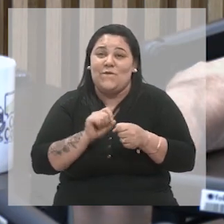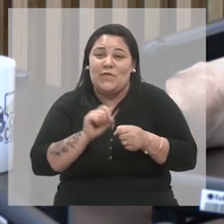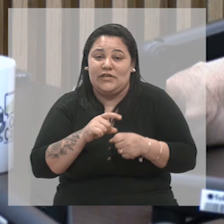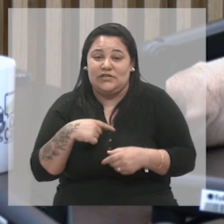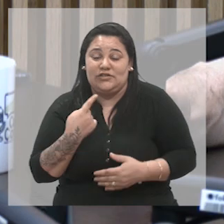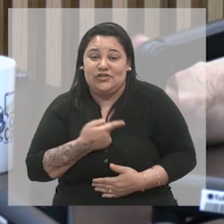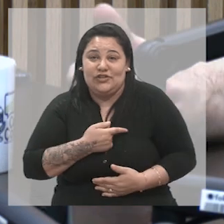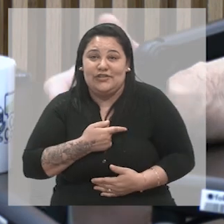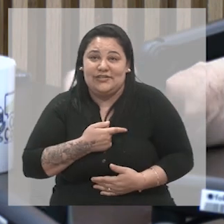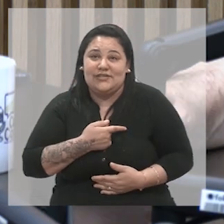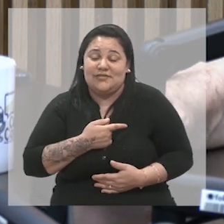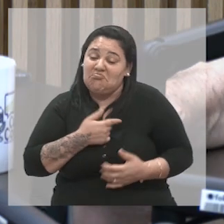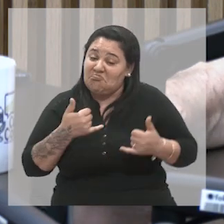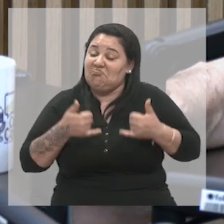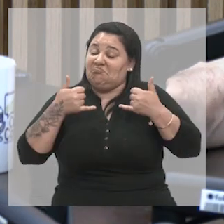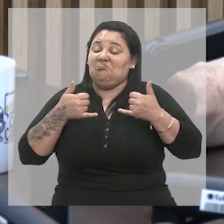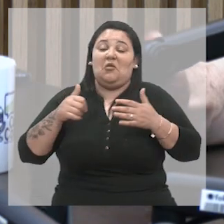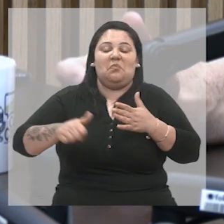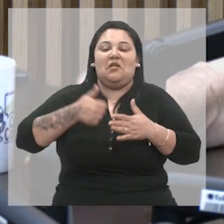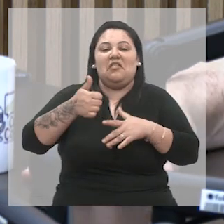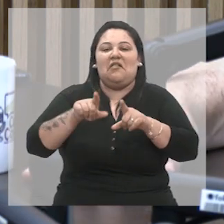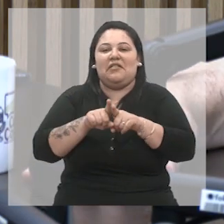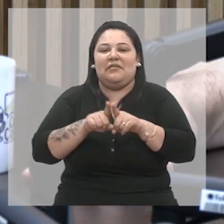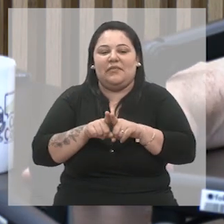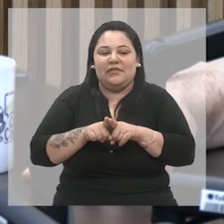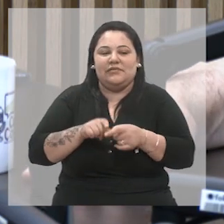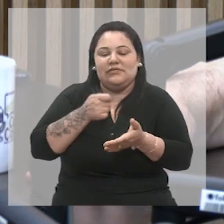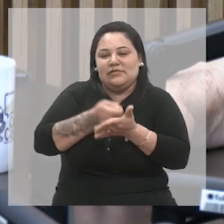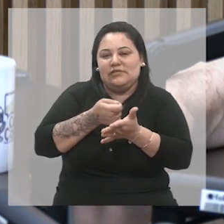com que a gente também se modernize, né? Busque